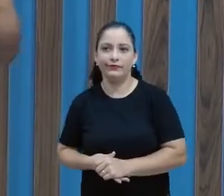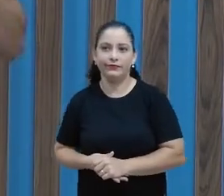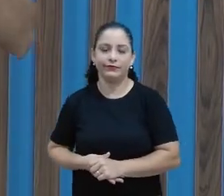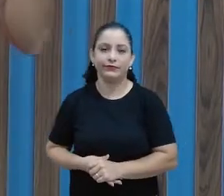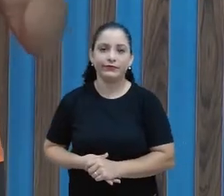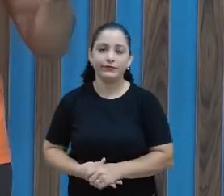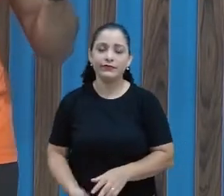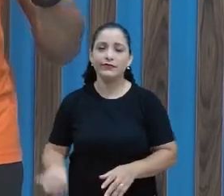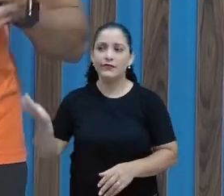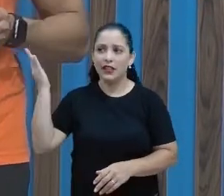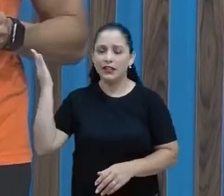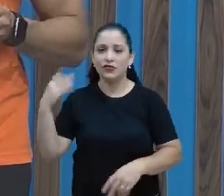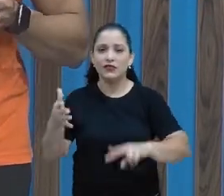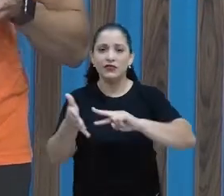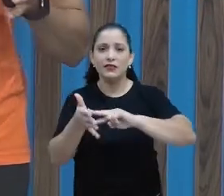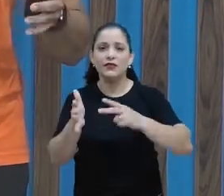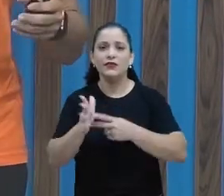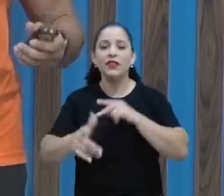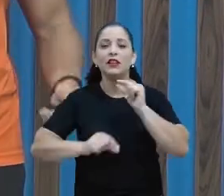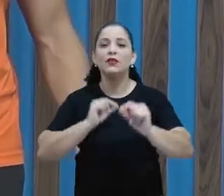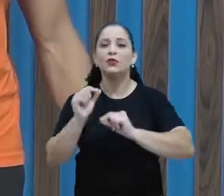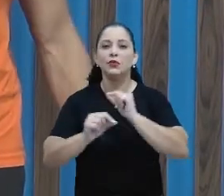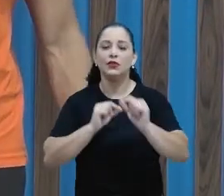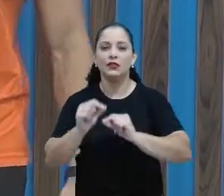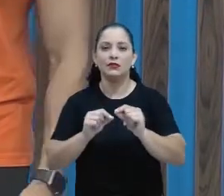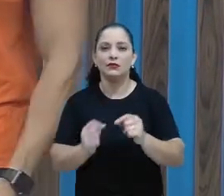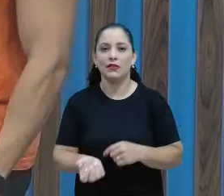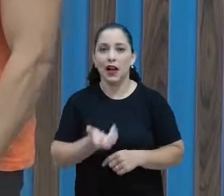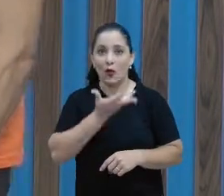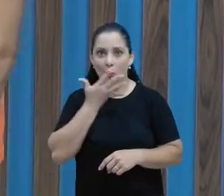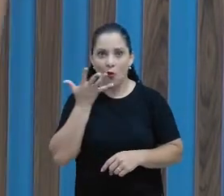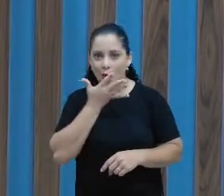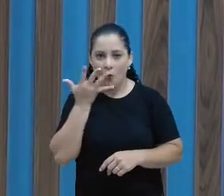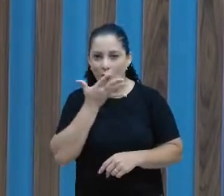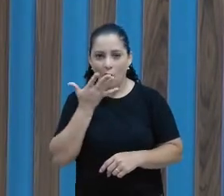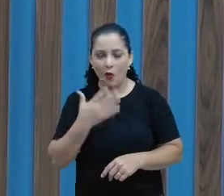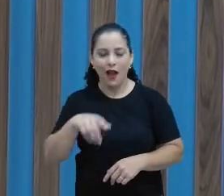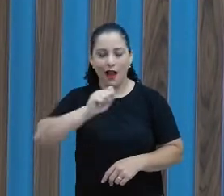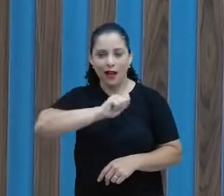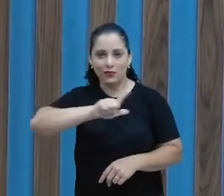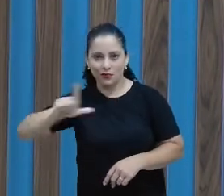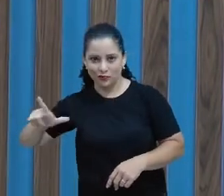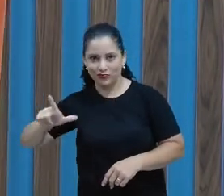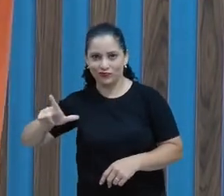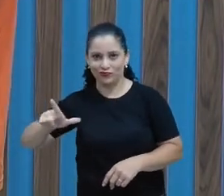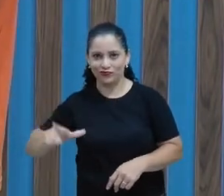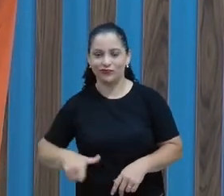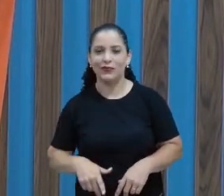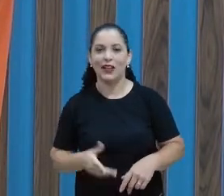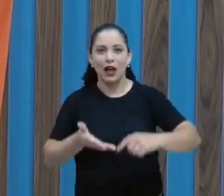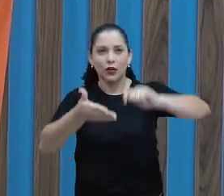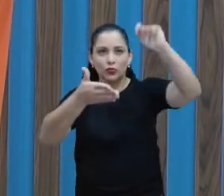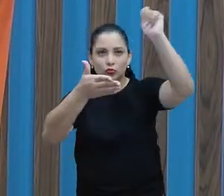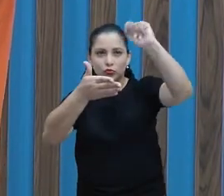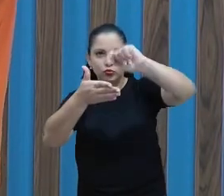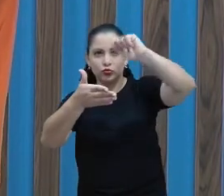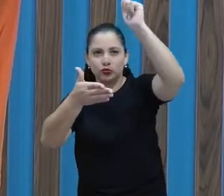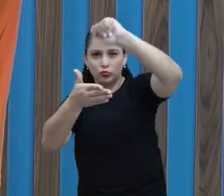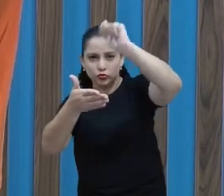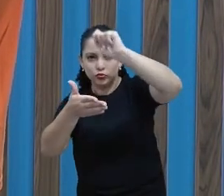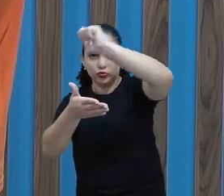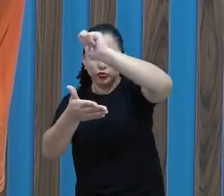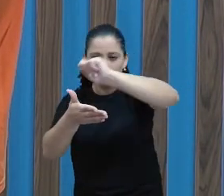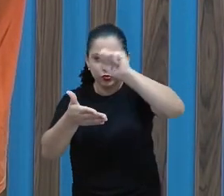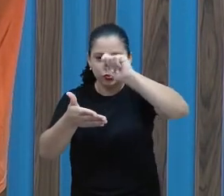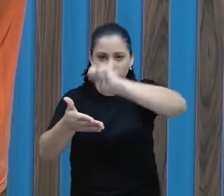aí por uma parte que está sendo pintada de azul, tá? Vou até voltar para que você veja isso aí bem melhor, tá bom? Então,